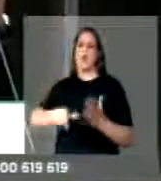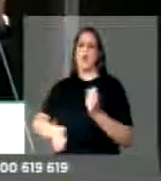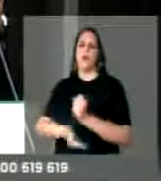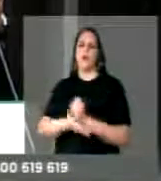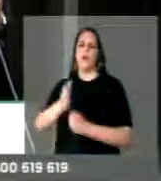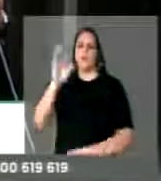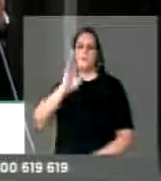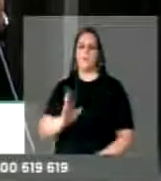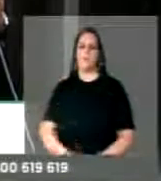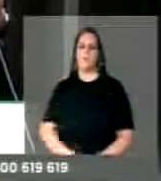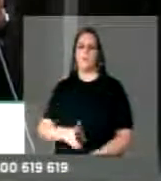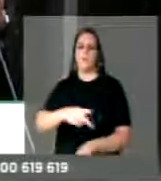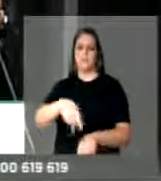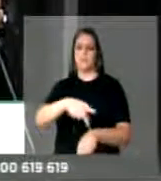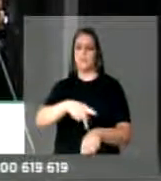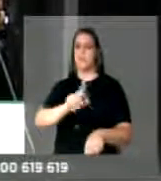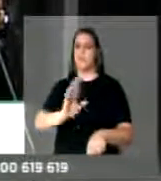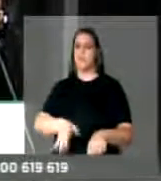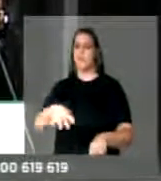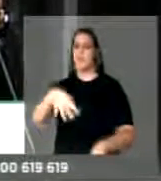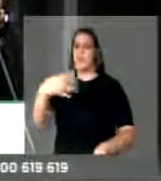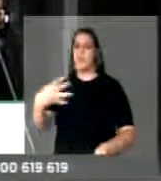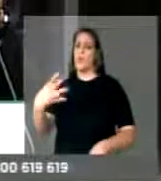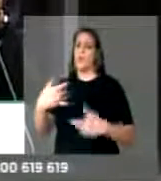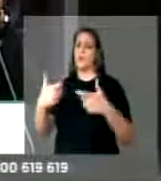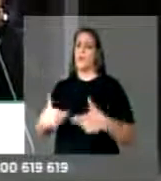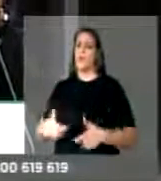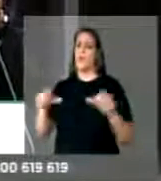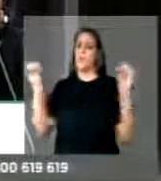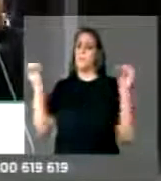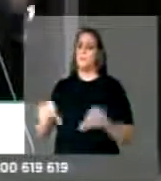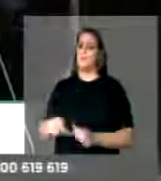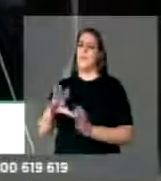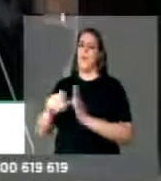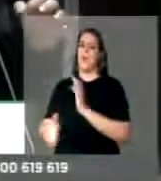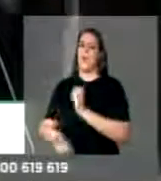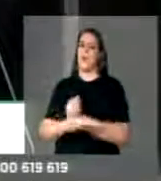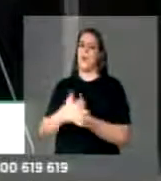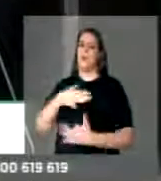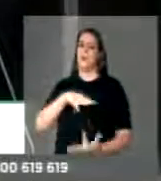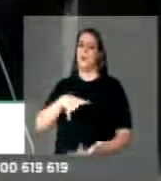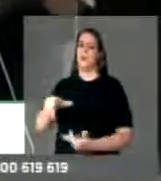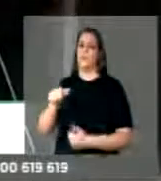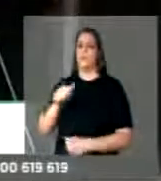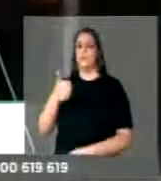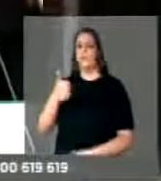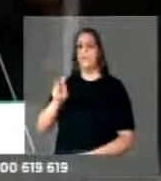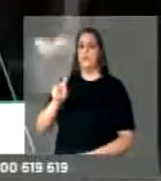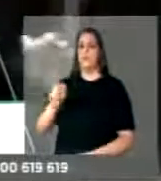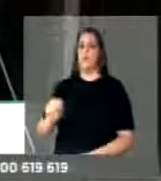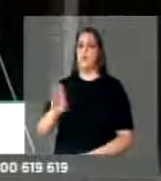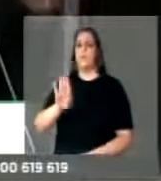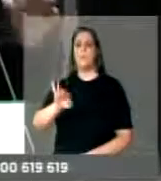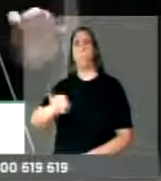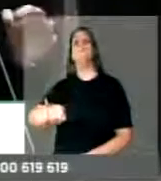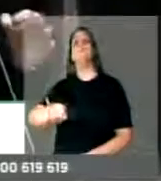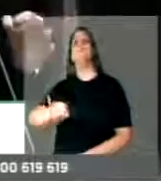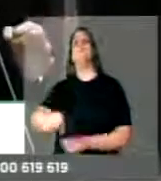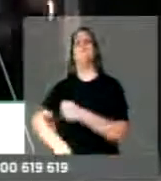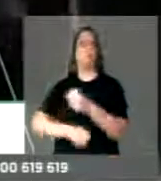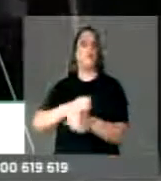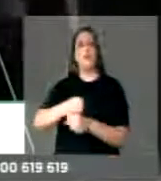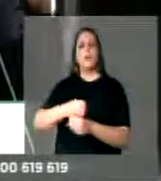num país que é o 4º país no mundo com a maior prática de corrupção. São cerca de 150 bilhões por